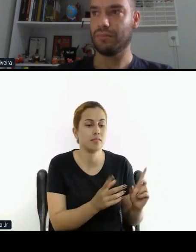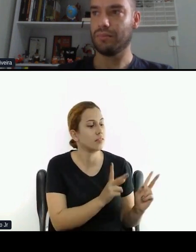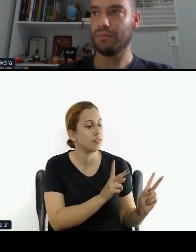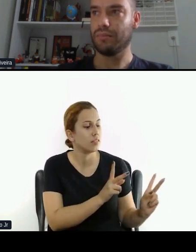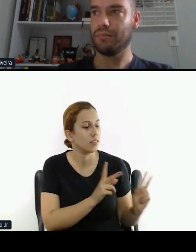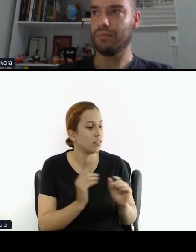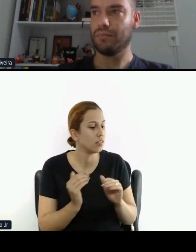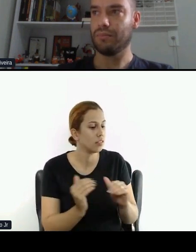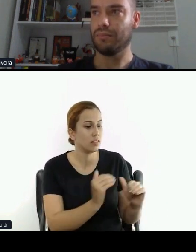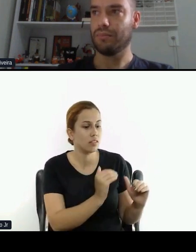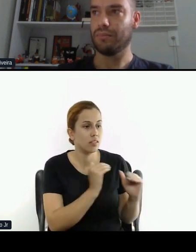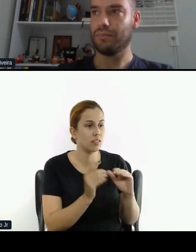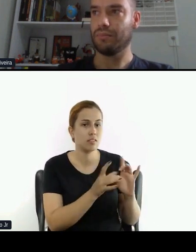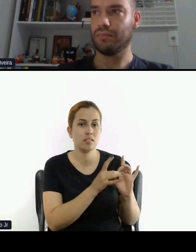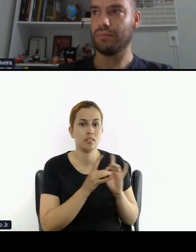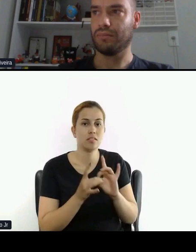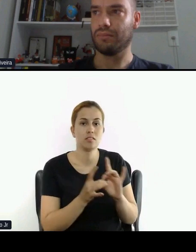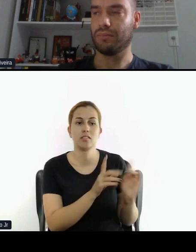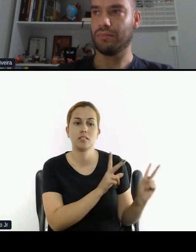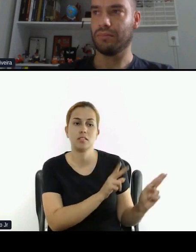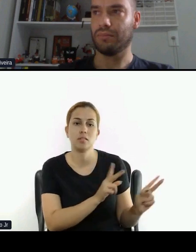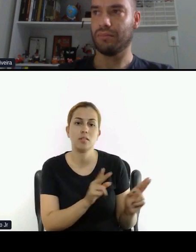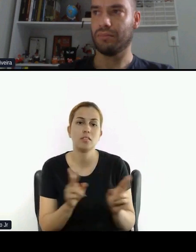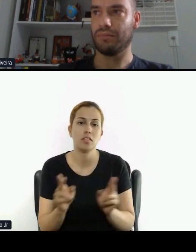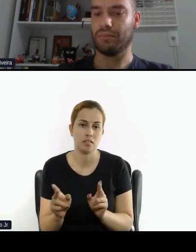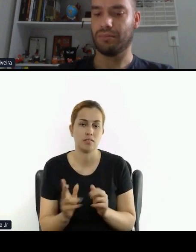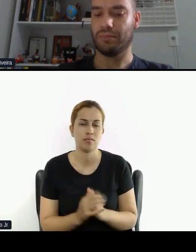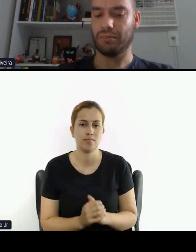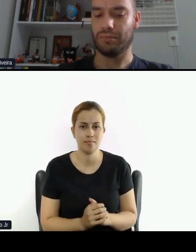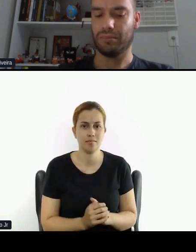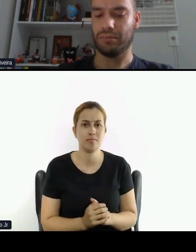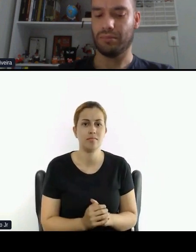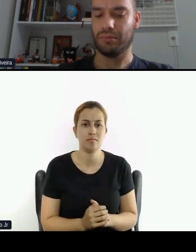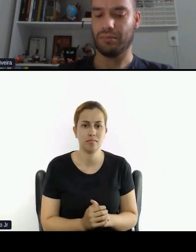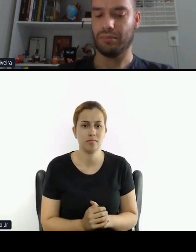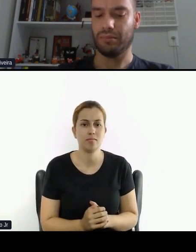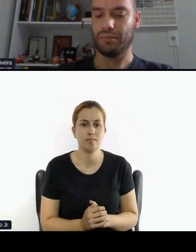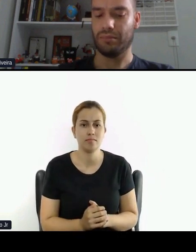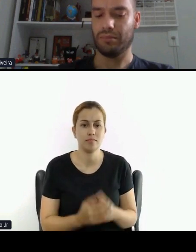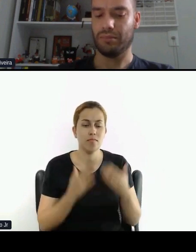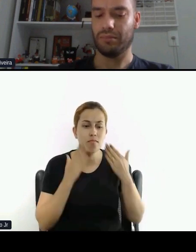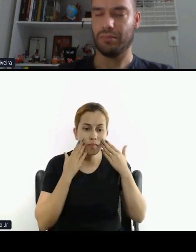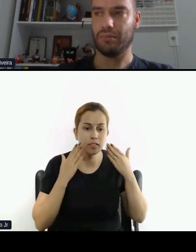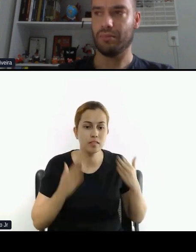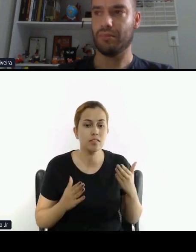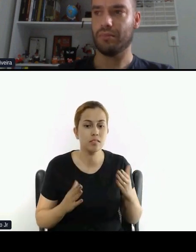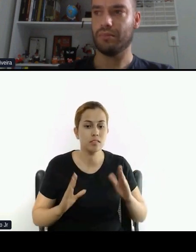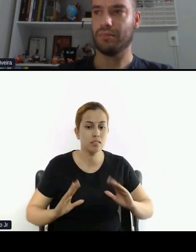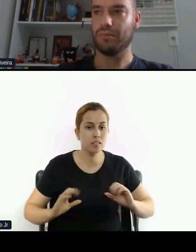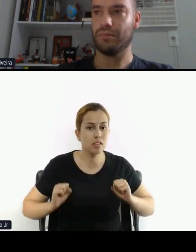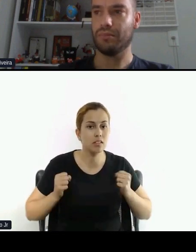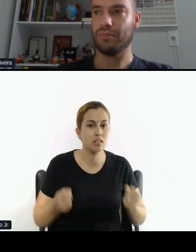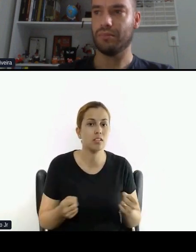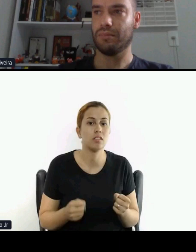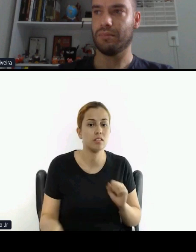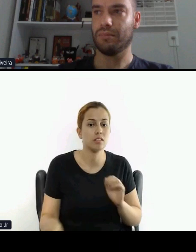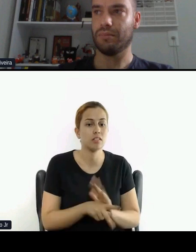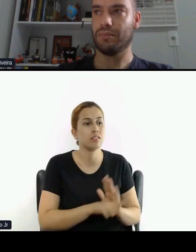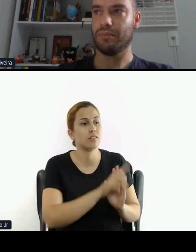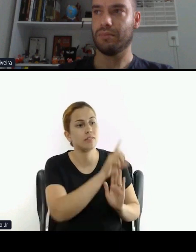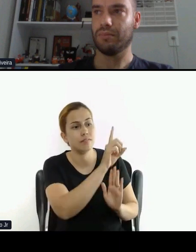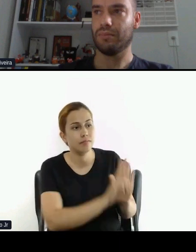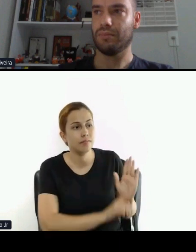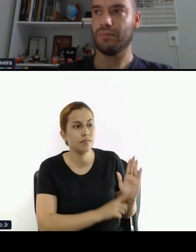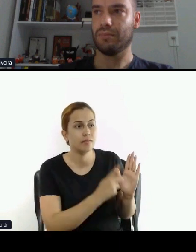às pessoas com deficiência, né, fazendo com que ela exerça os direitos delas naturais,